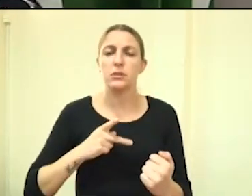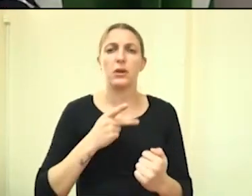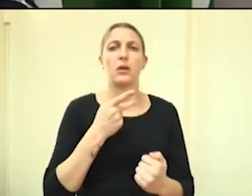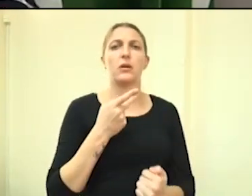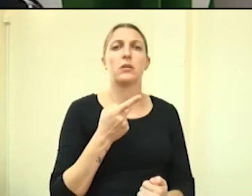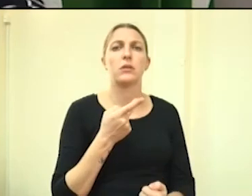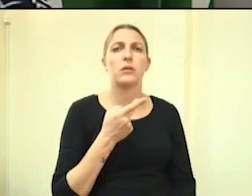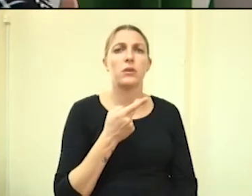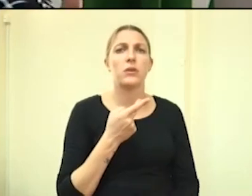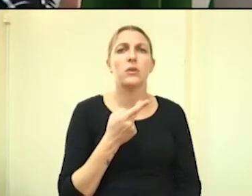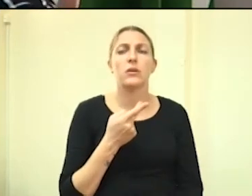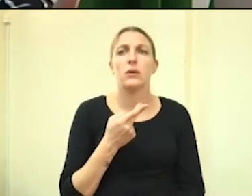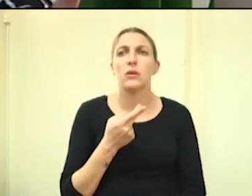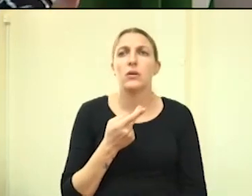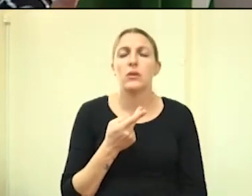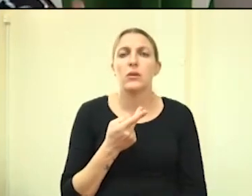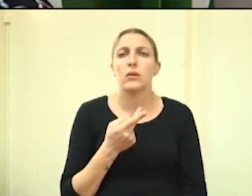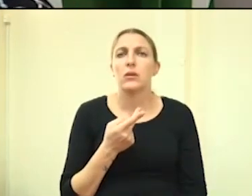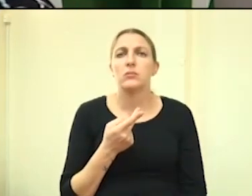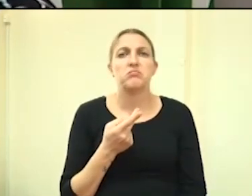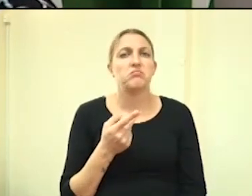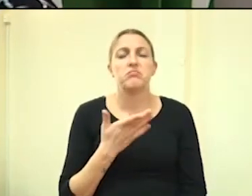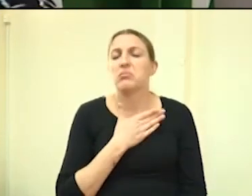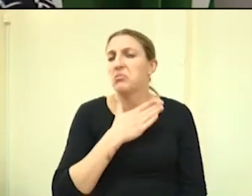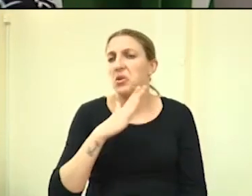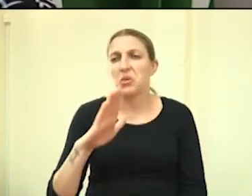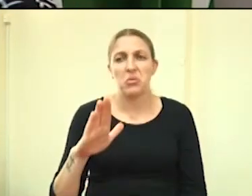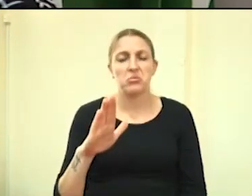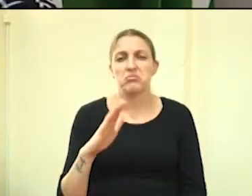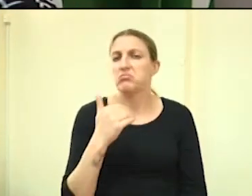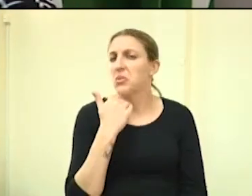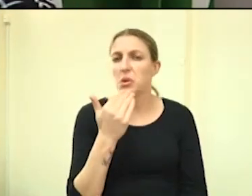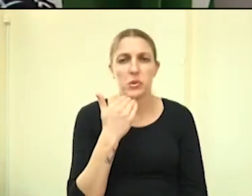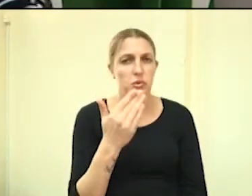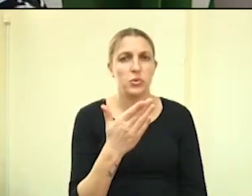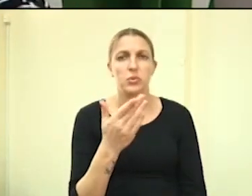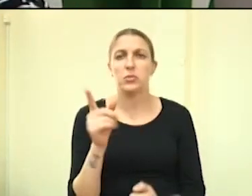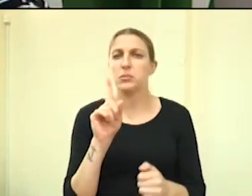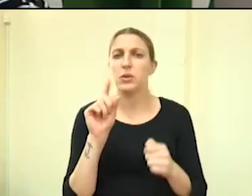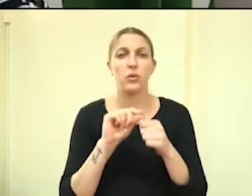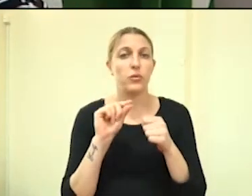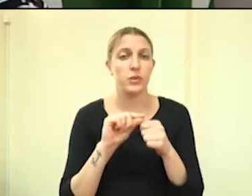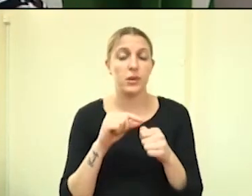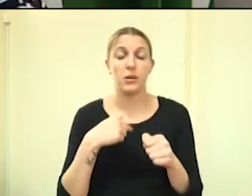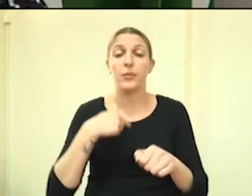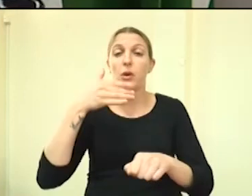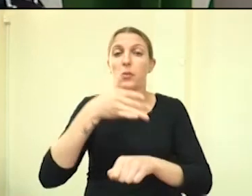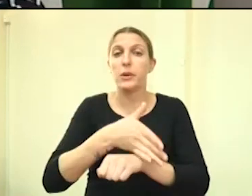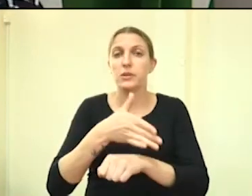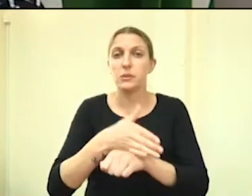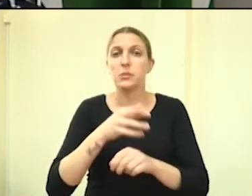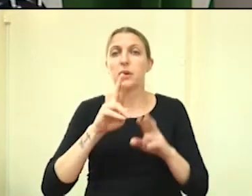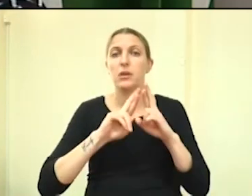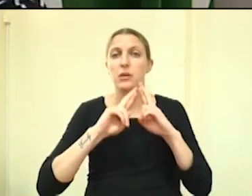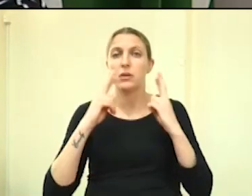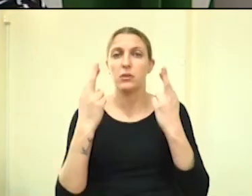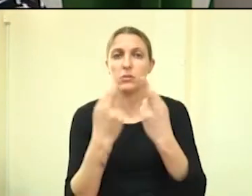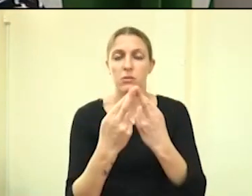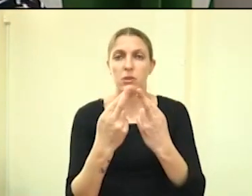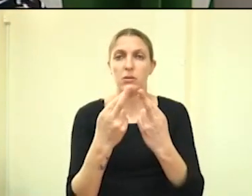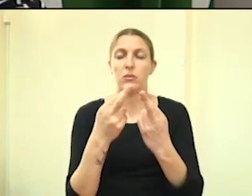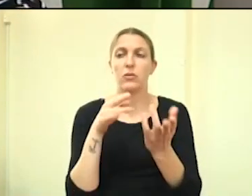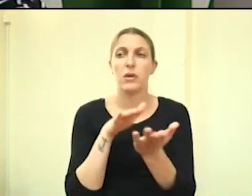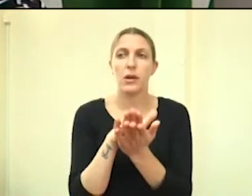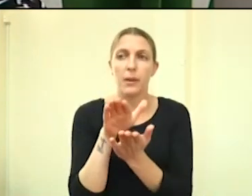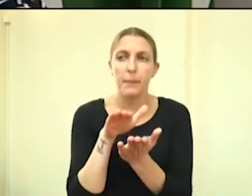pedindo lombada eletrônica, mas foi indeferido. E eu participei de uma reunião aqui e parece que ficou encaminhado que